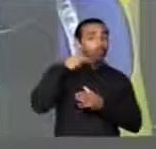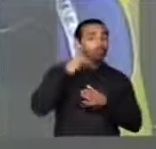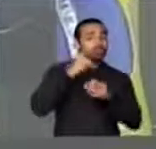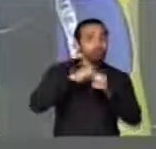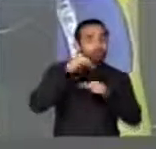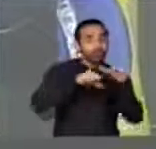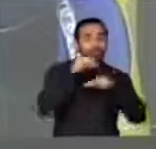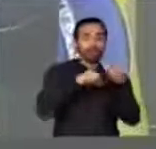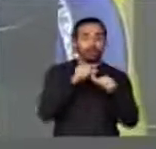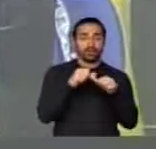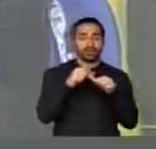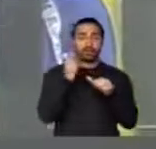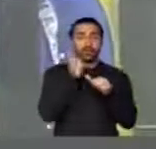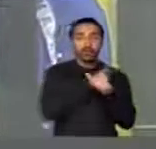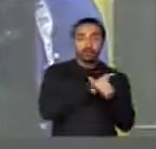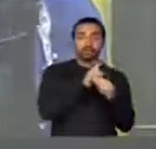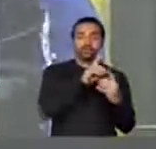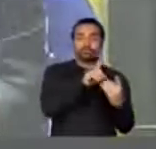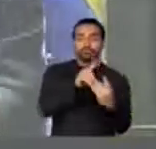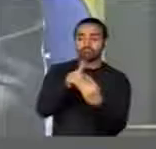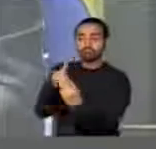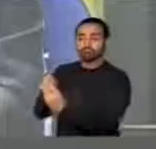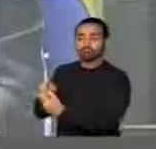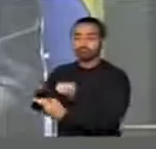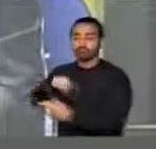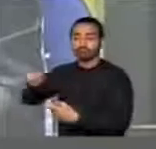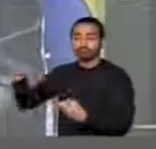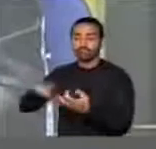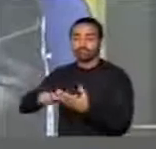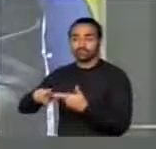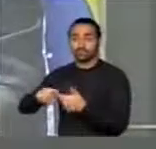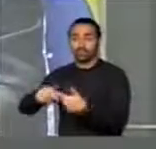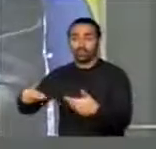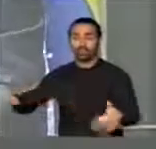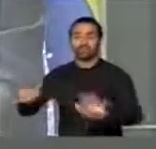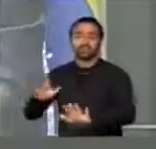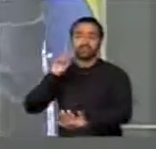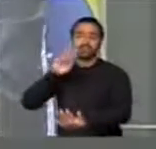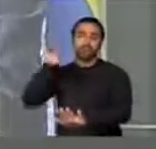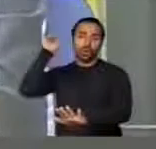estas demandas historicamente renegadas.